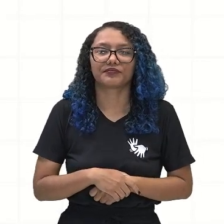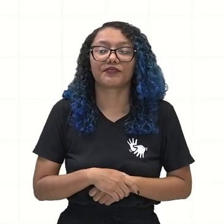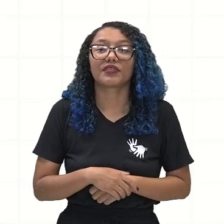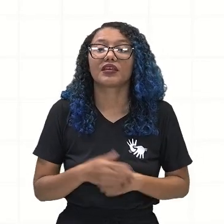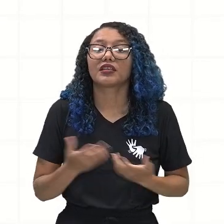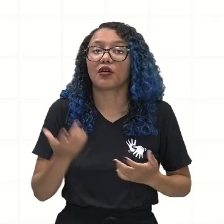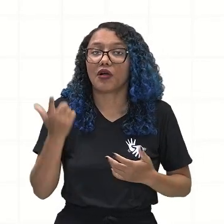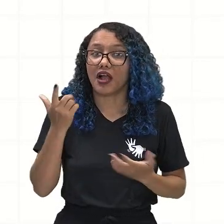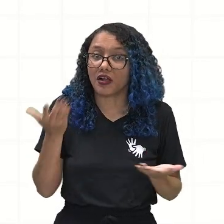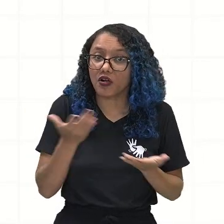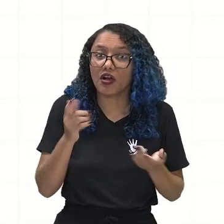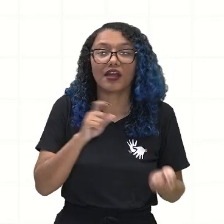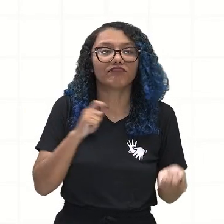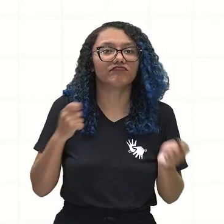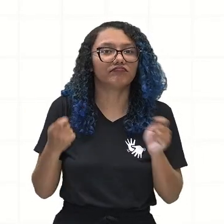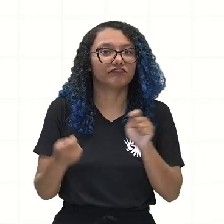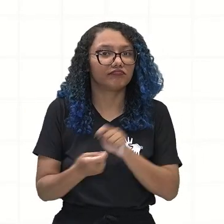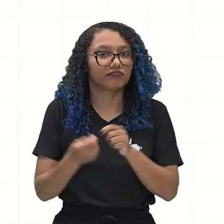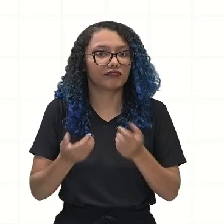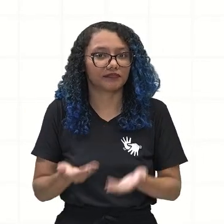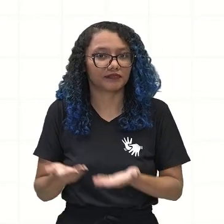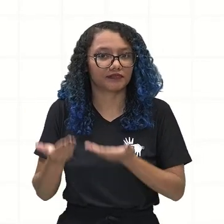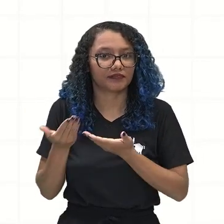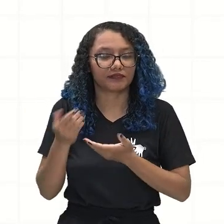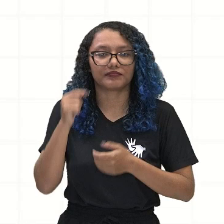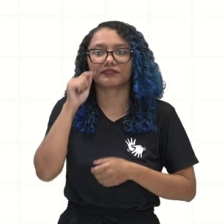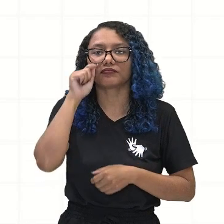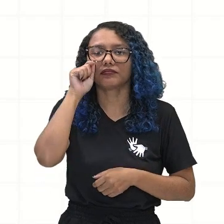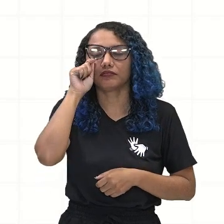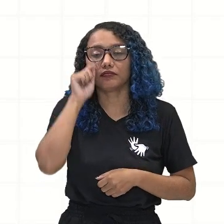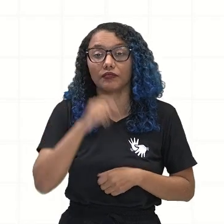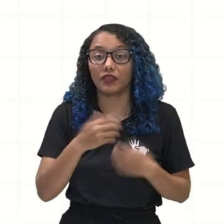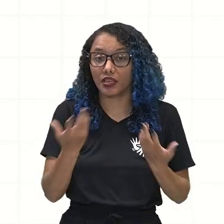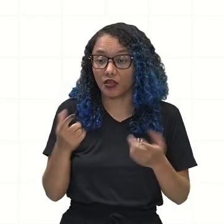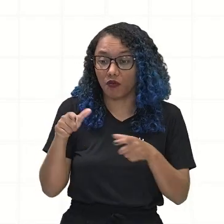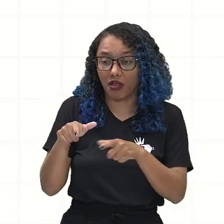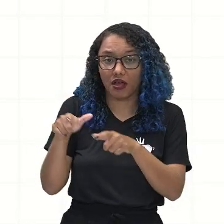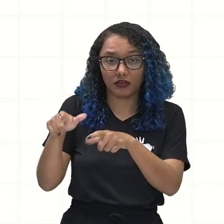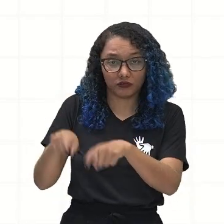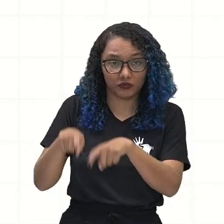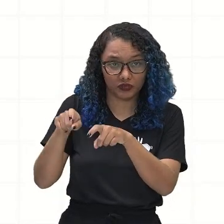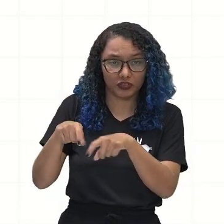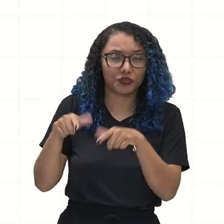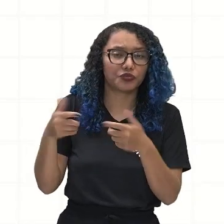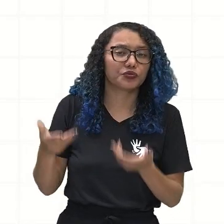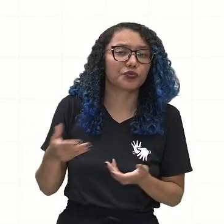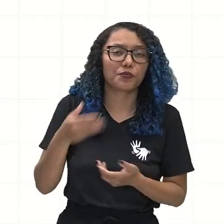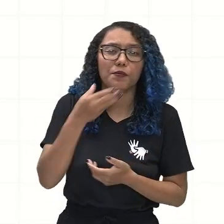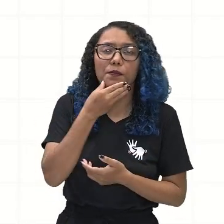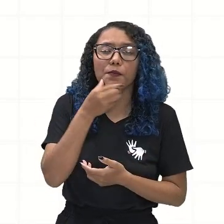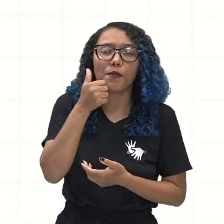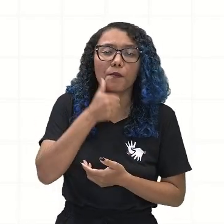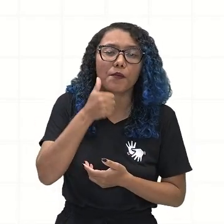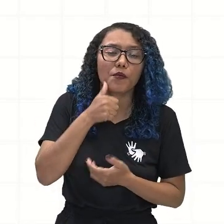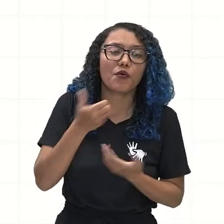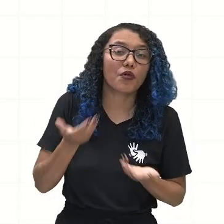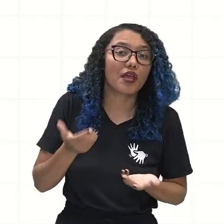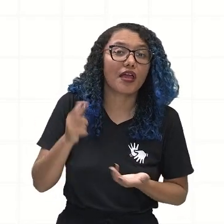nessa transcodificação, nós temos o seguinte: no sítio de quem? De Luzia,